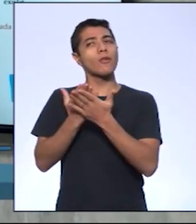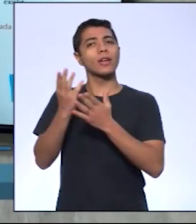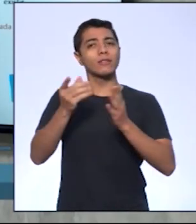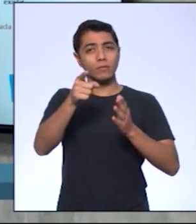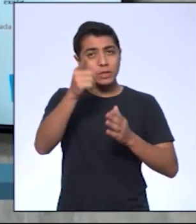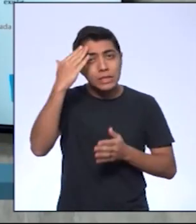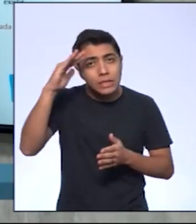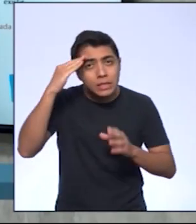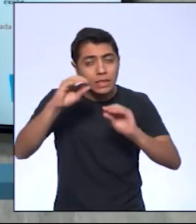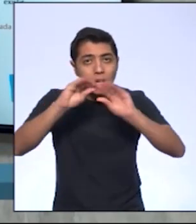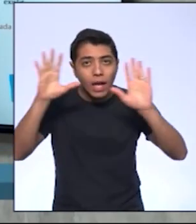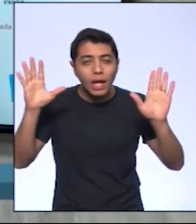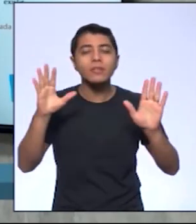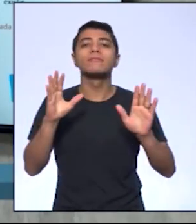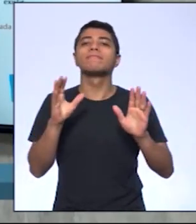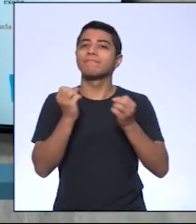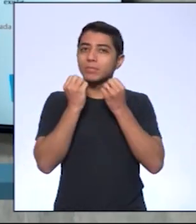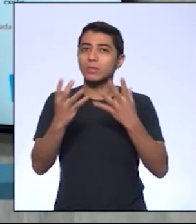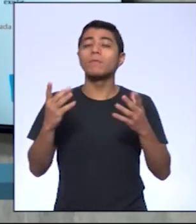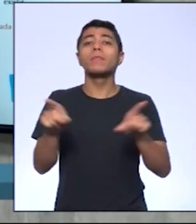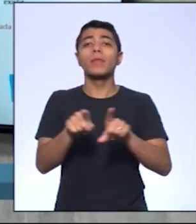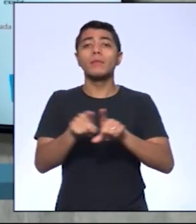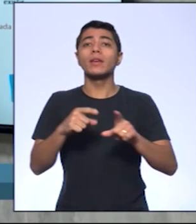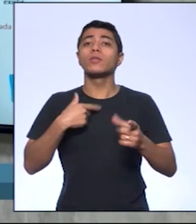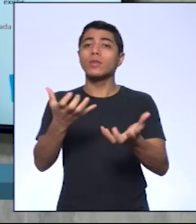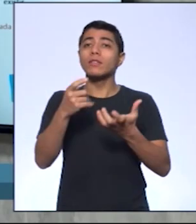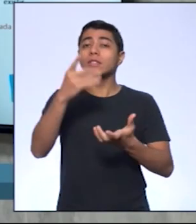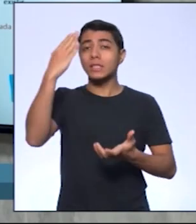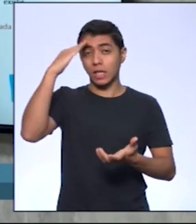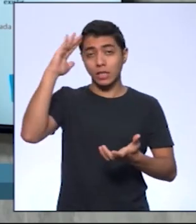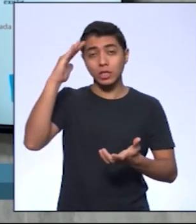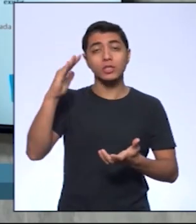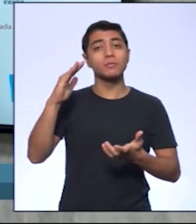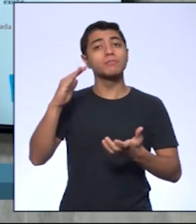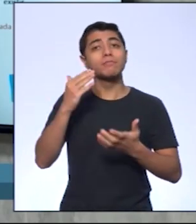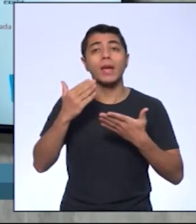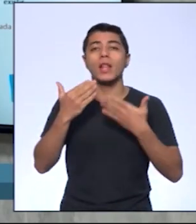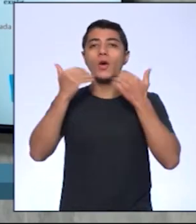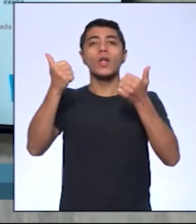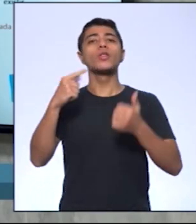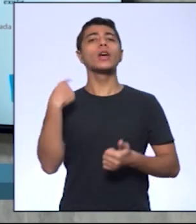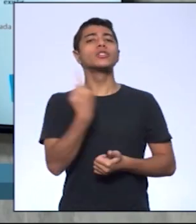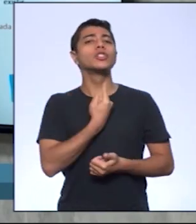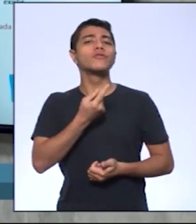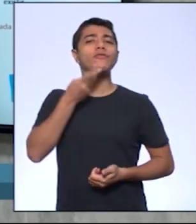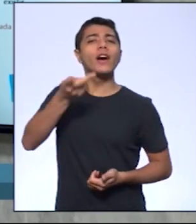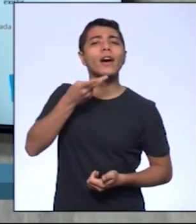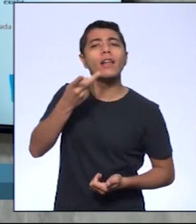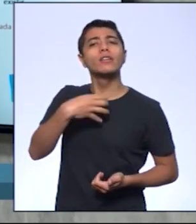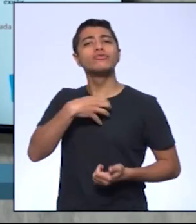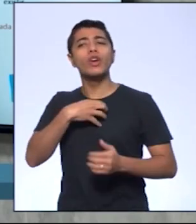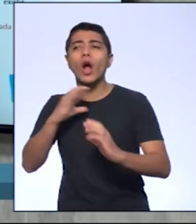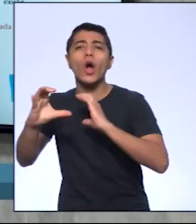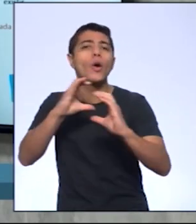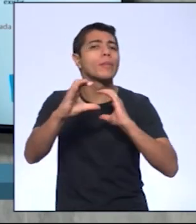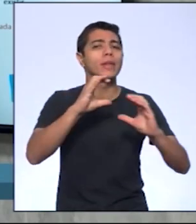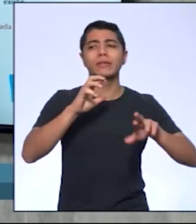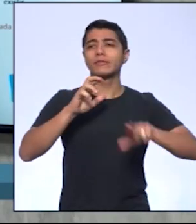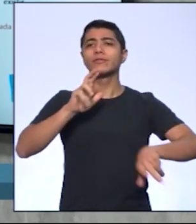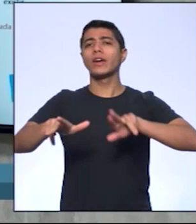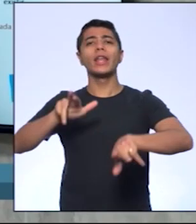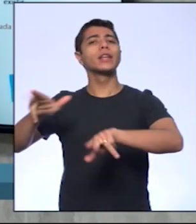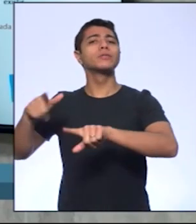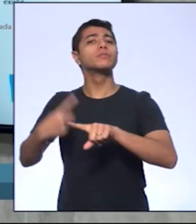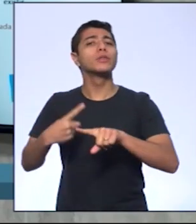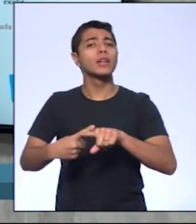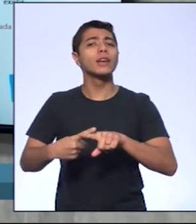entender um pouco melhor do porquê nós falamos e nós nos comunicamos de diferentes formas. Lembra sempre de uma coisa, a